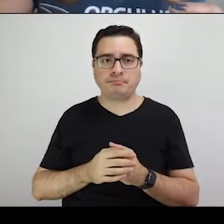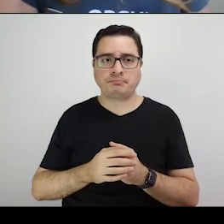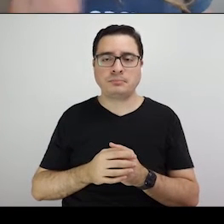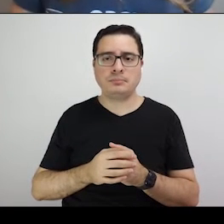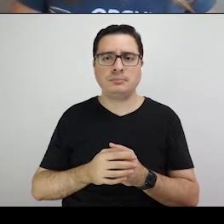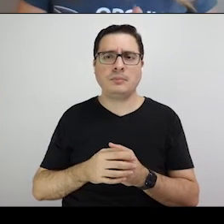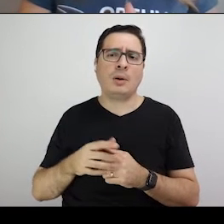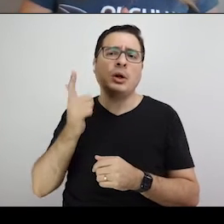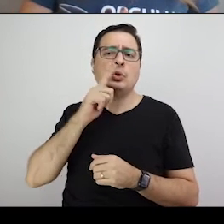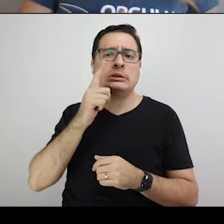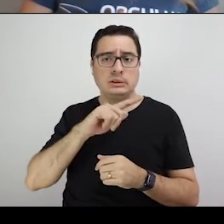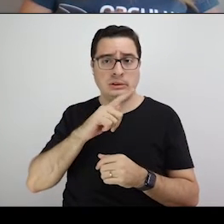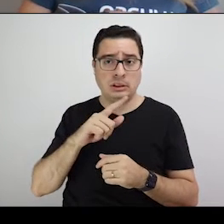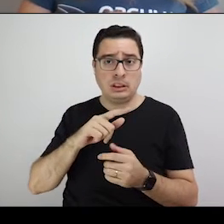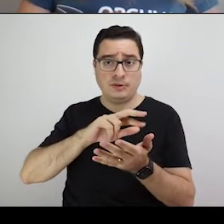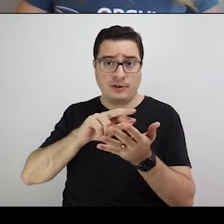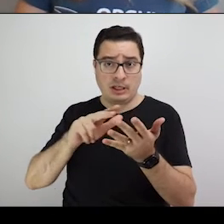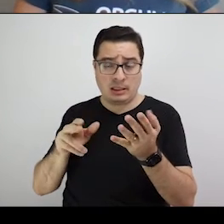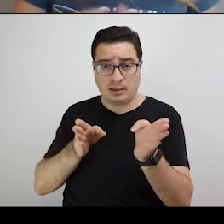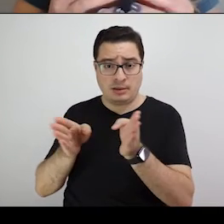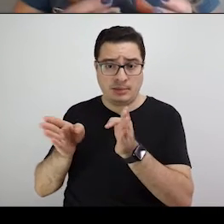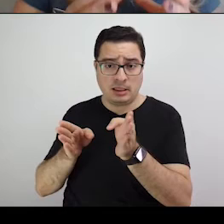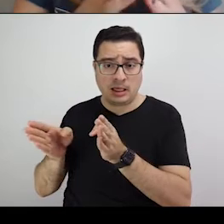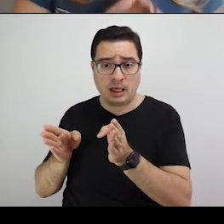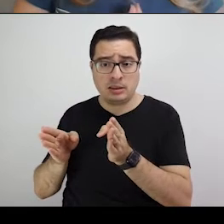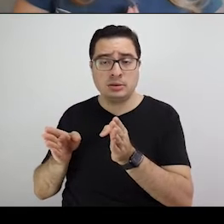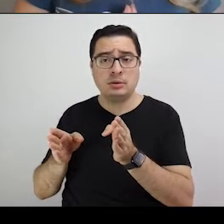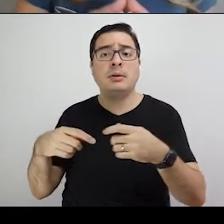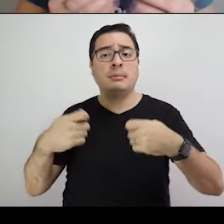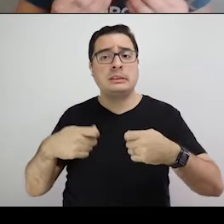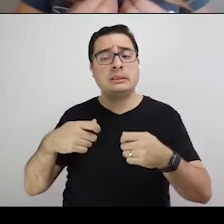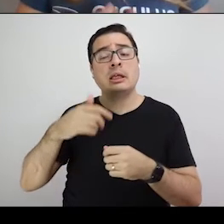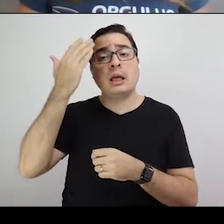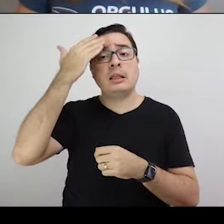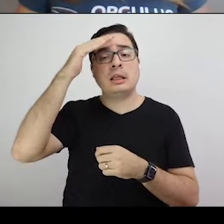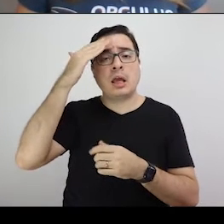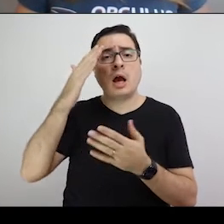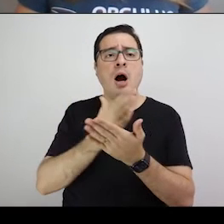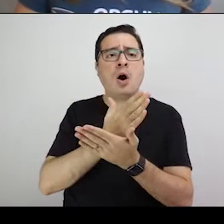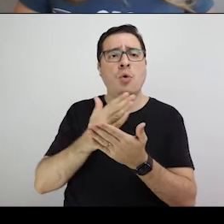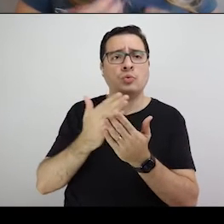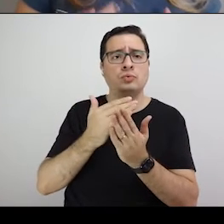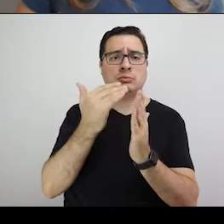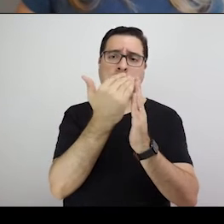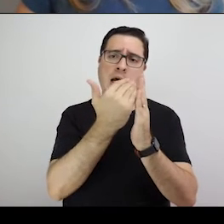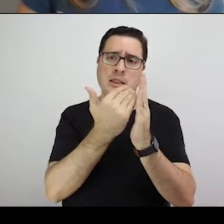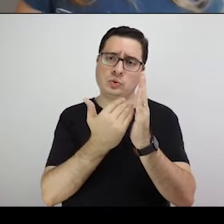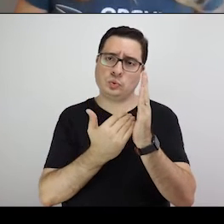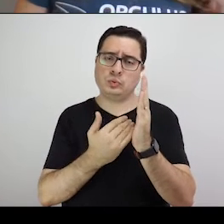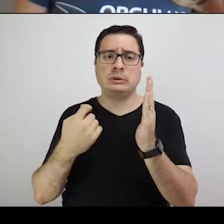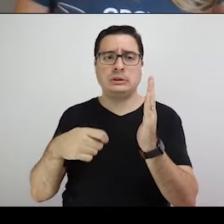para cobrir esses requisitos de acessibilidade, requer que entendamos alguns passos, né, que